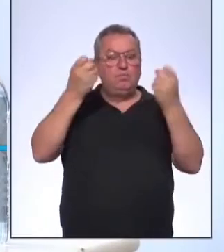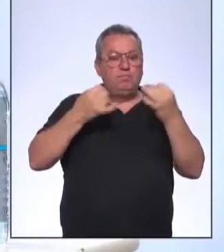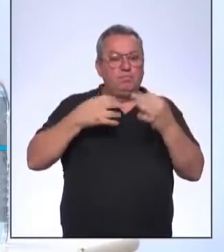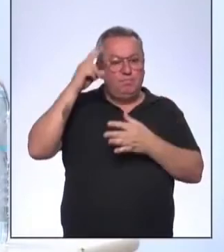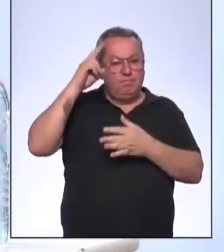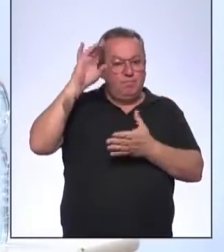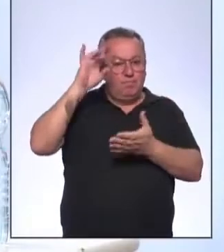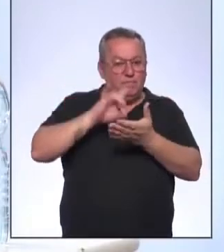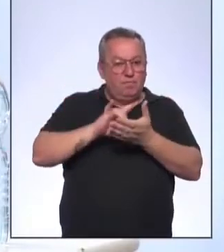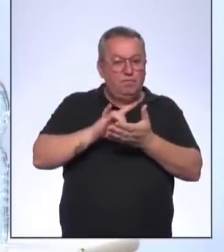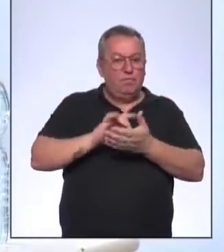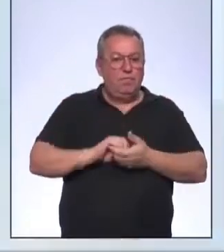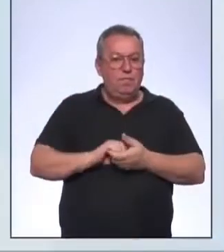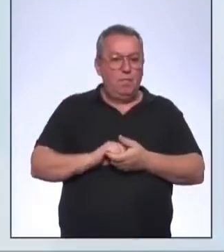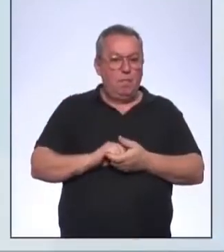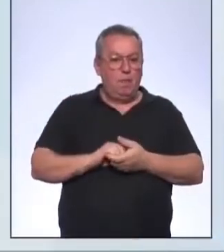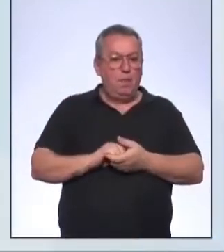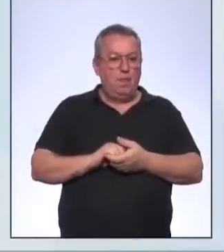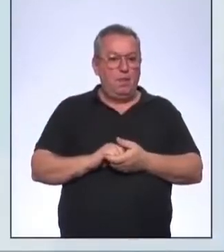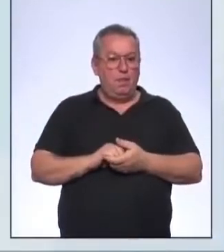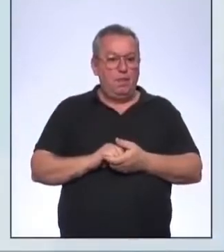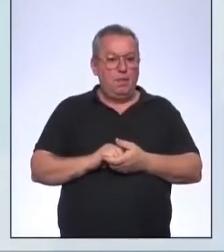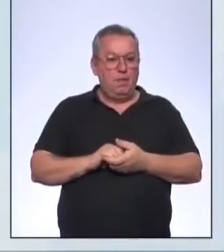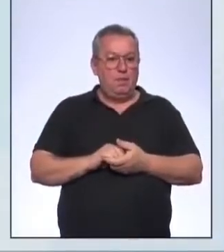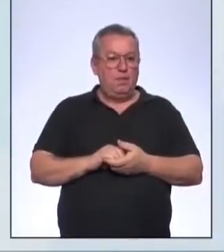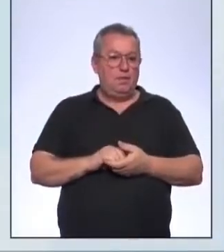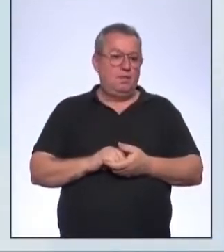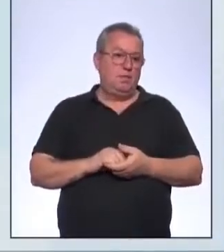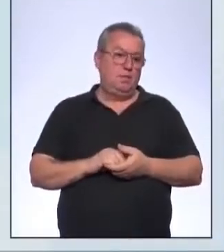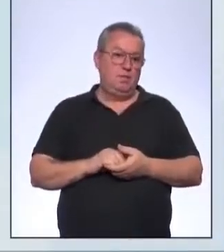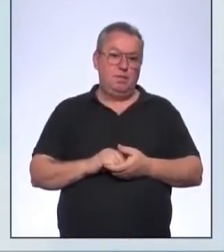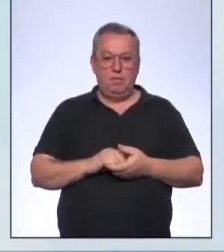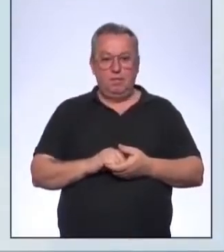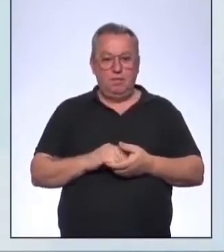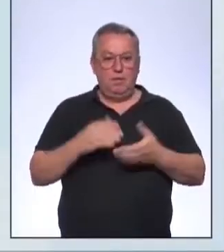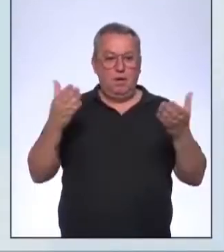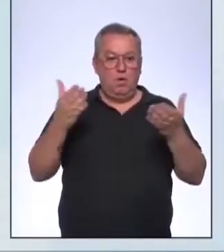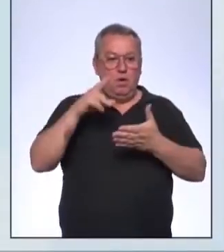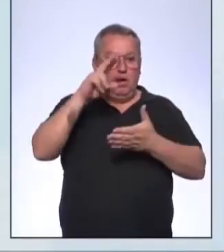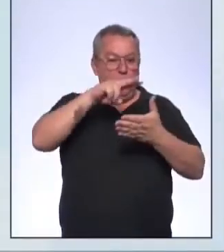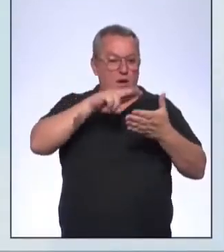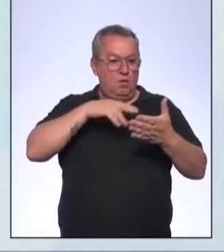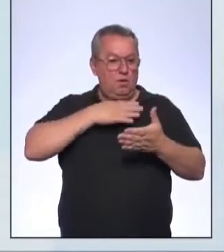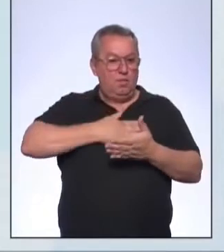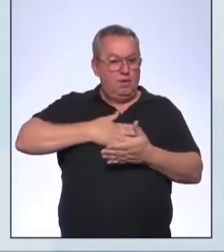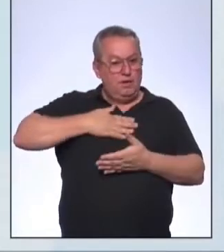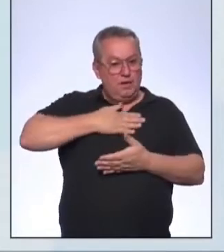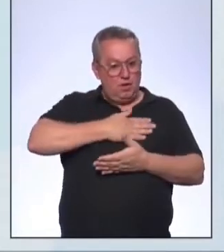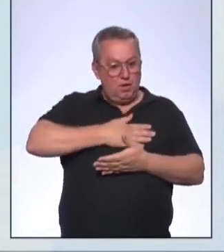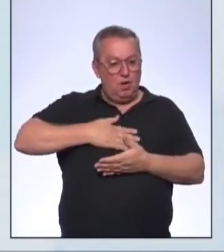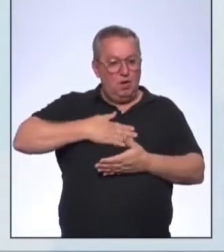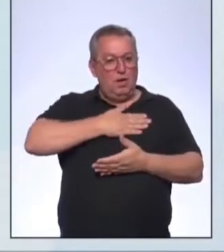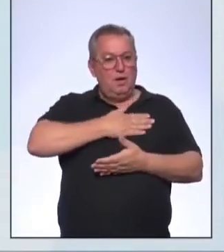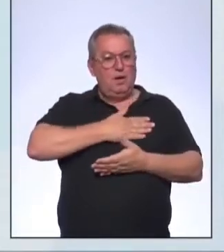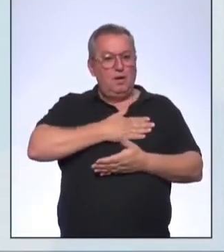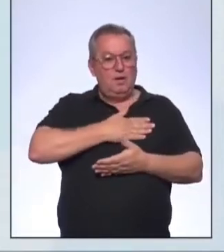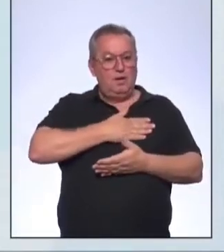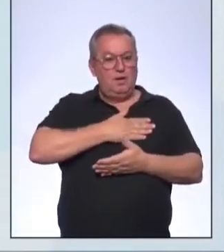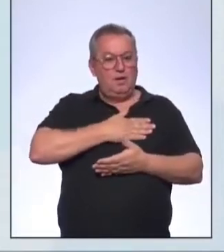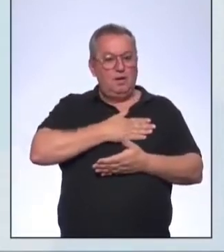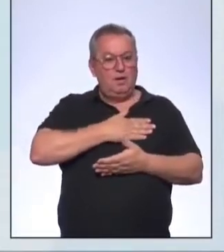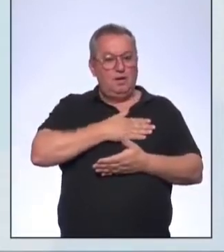histórias reais ou fictícias aliás a leitura prazerosa né